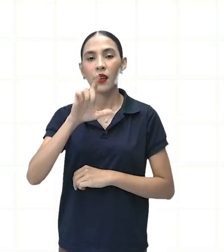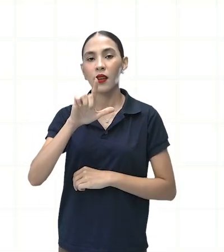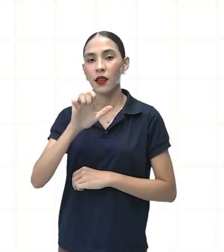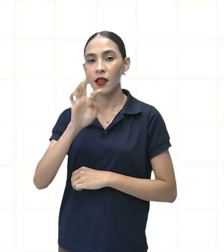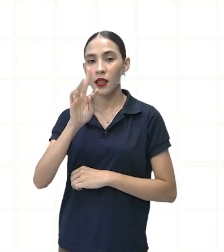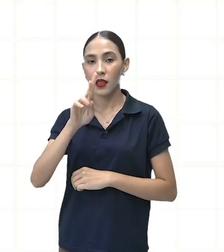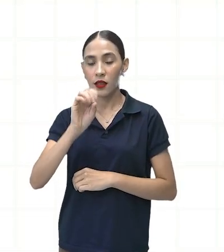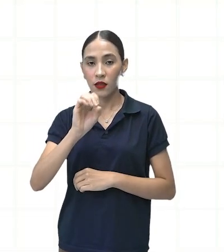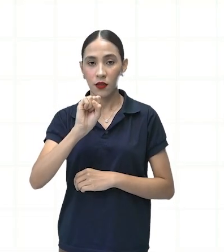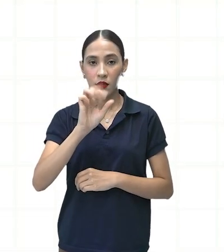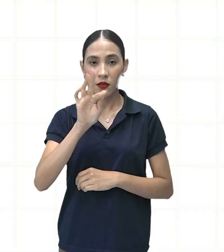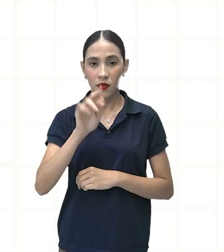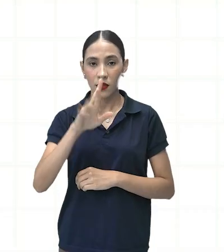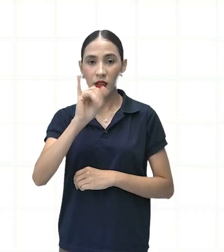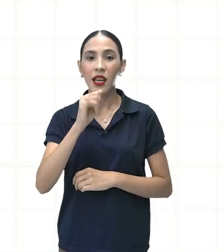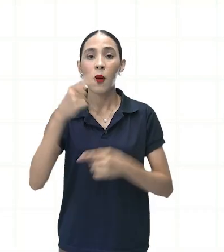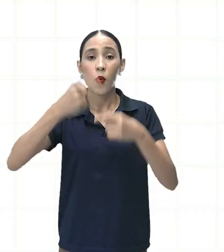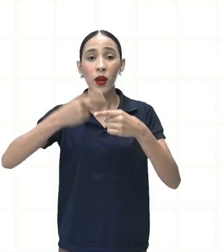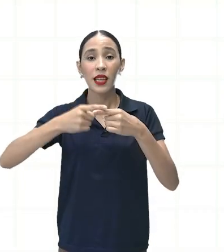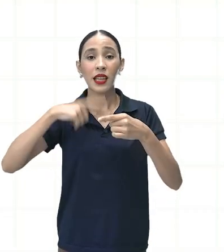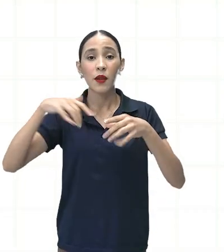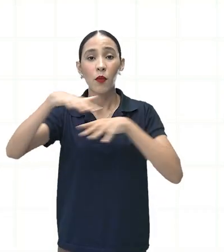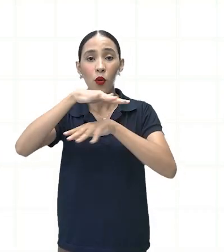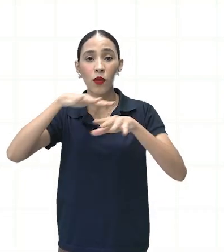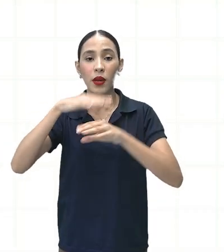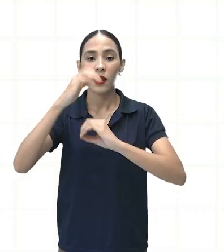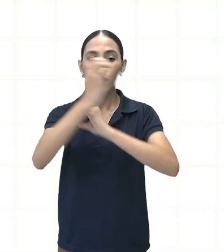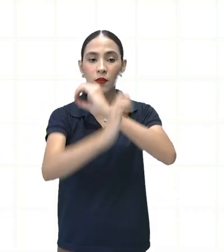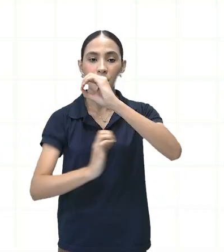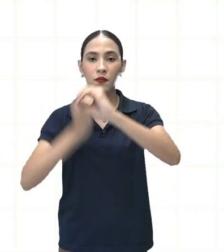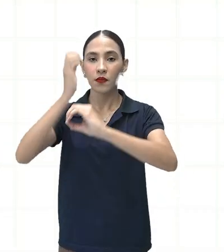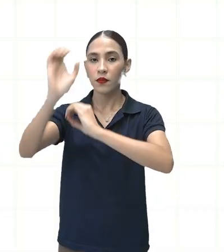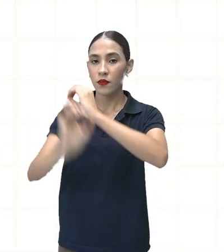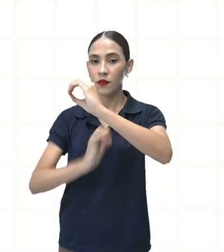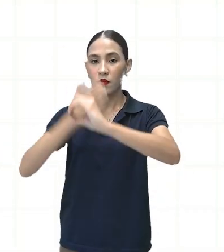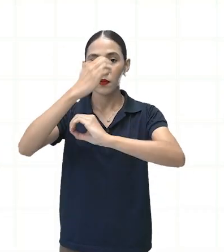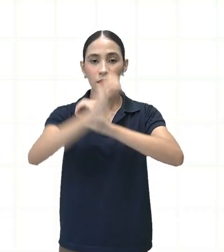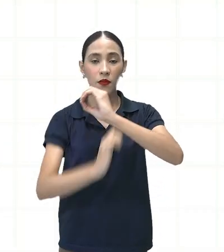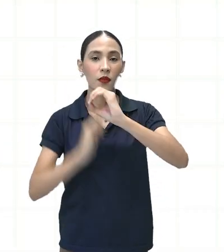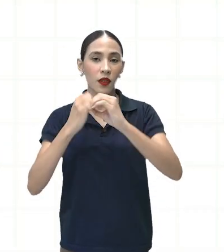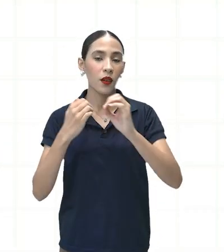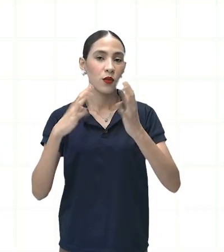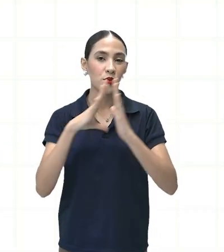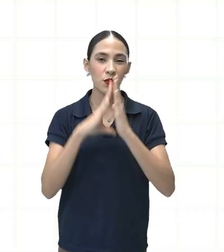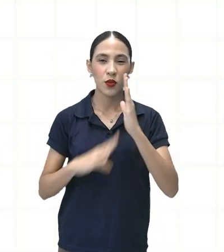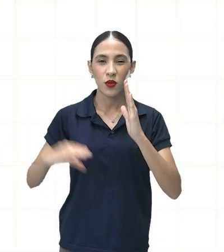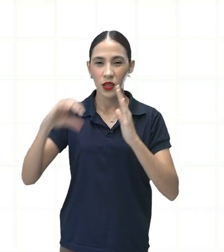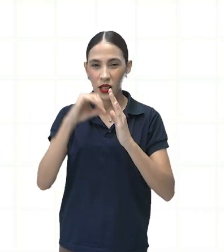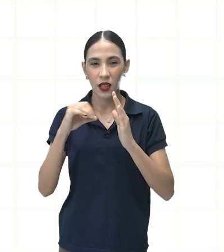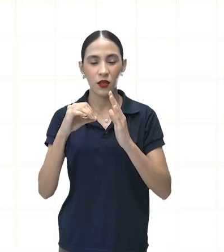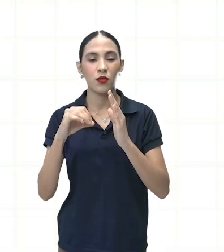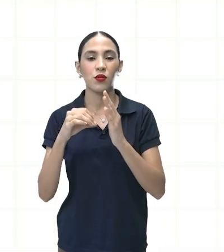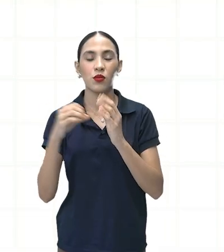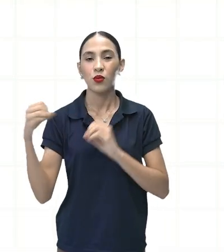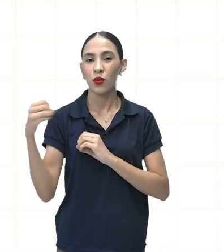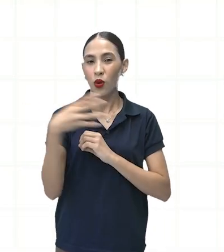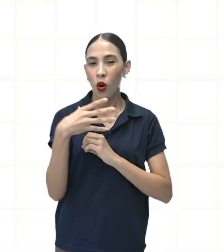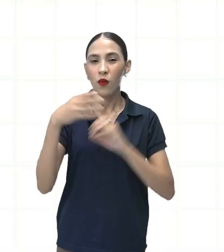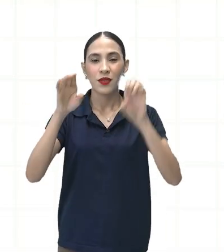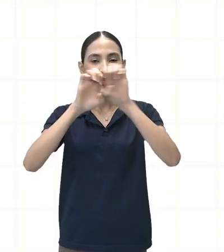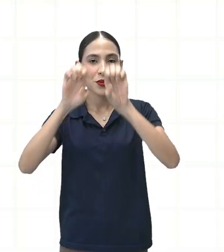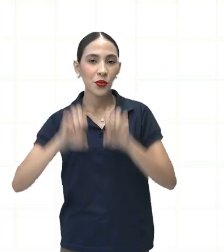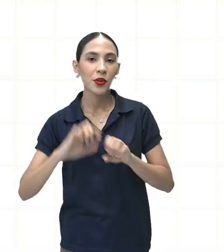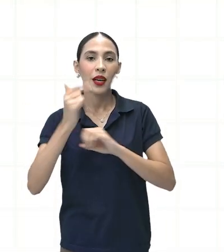eles ficam orbitando ao redor do núcleo. Nos modelos atuais que descrevem o átomo, essa